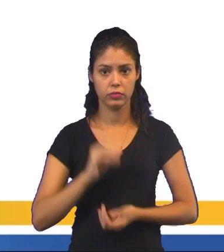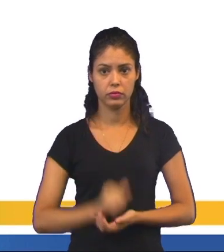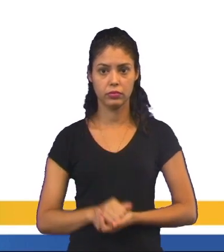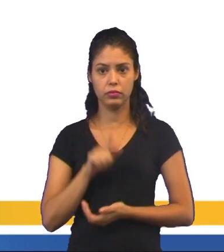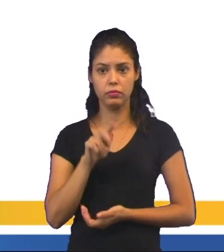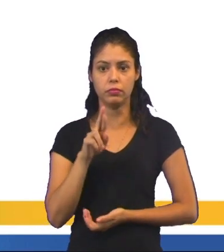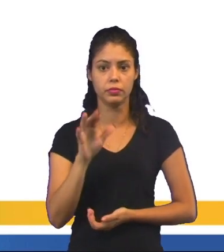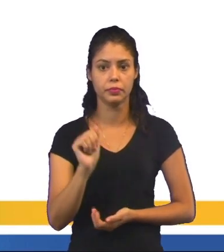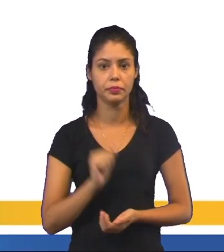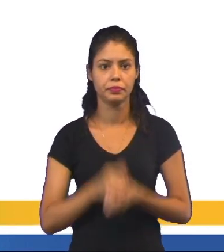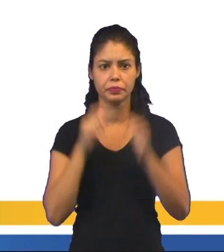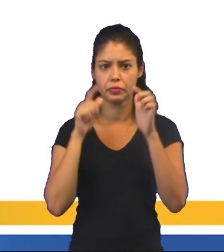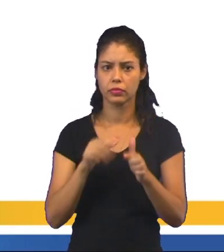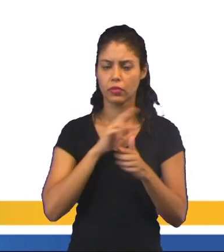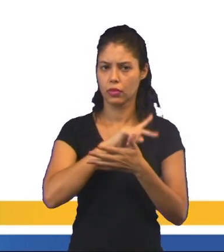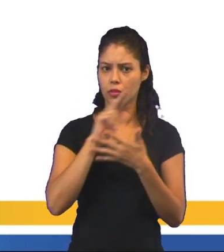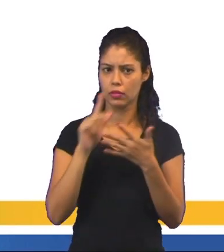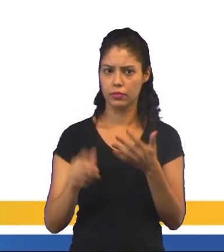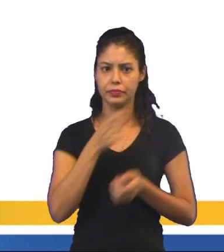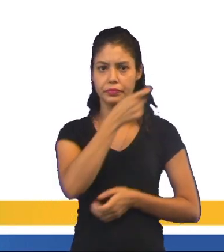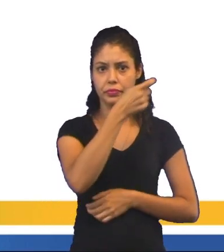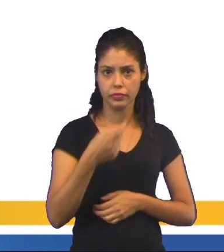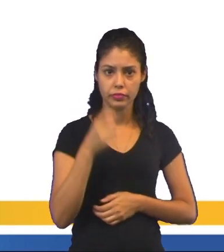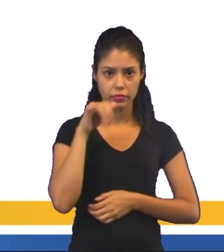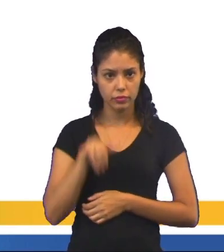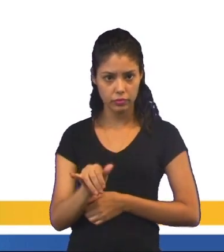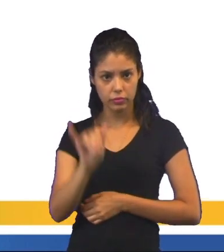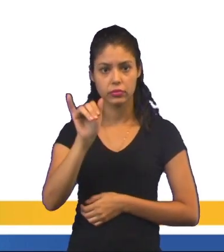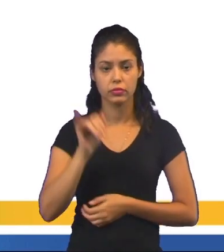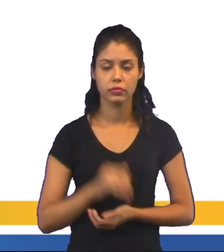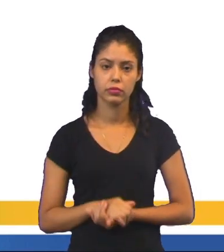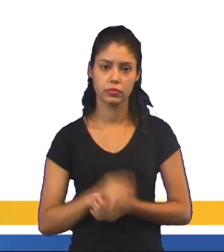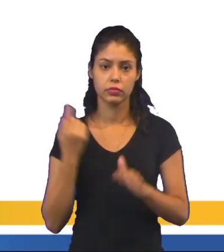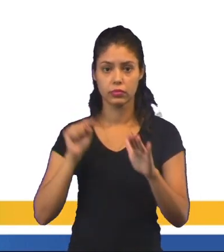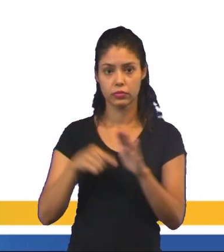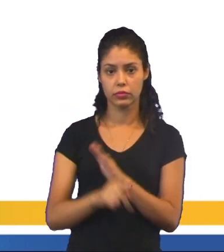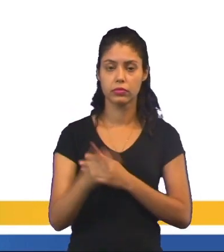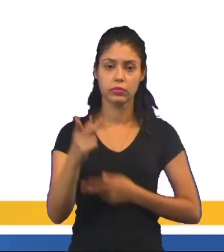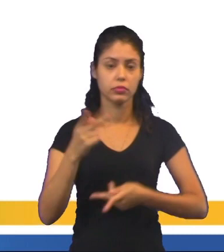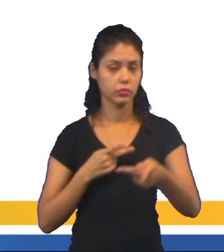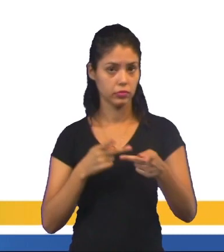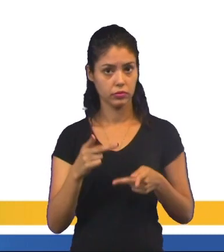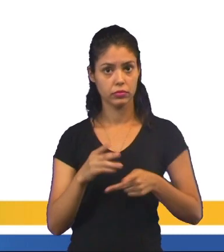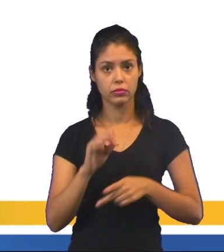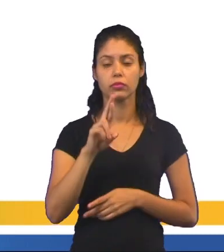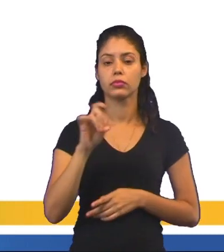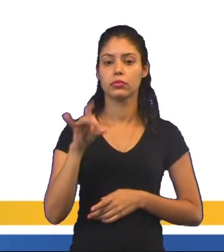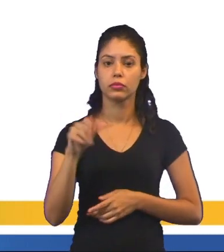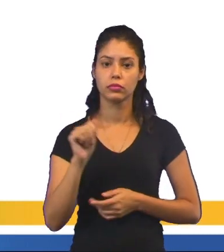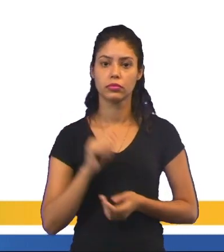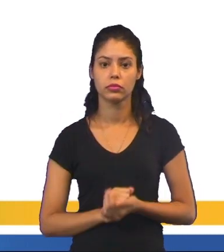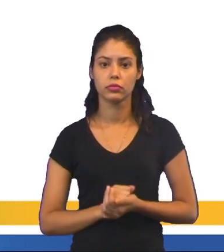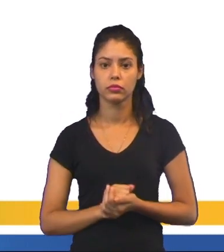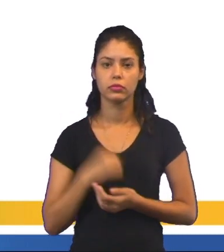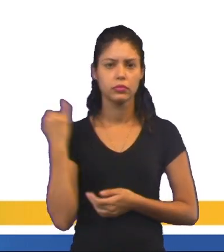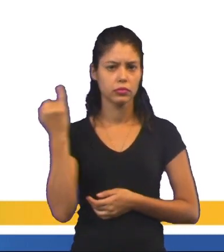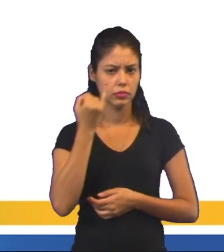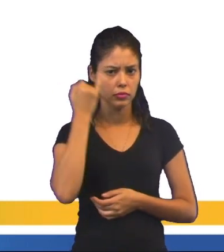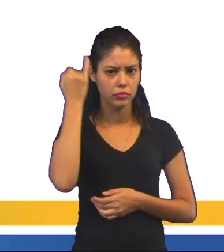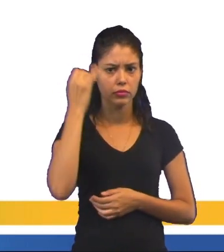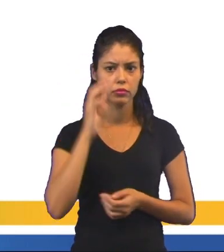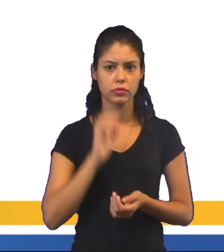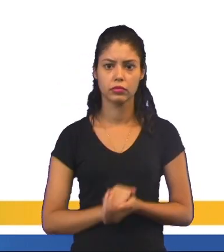do 1º grau onde existe as variáveis x e y dentro do plano cartesiano